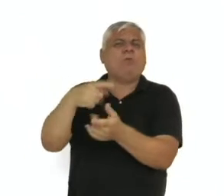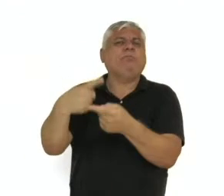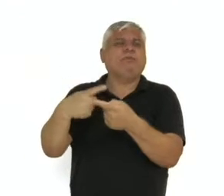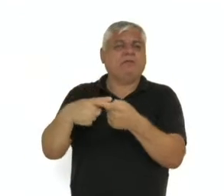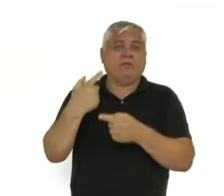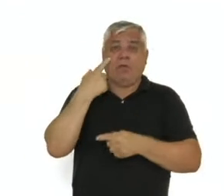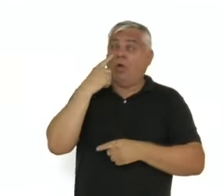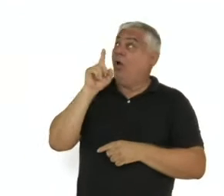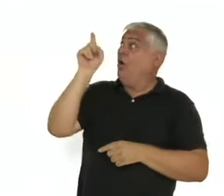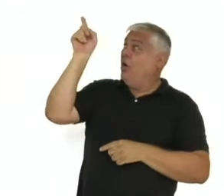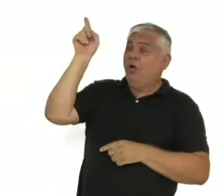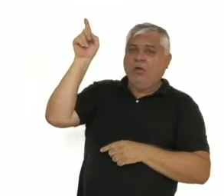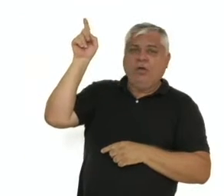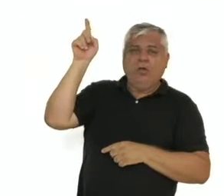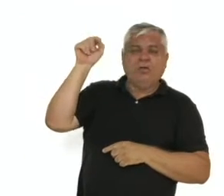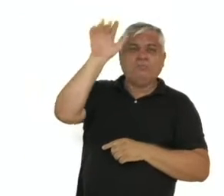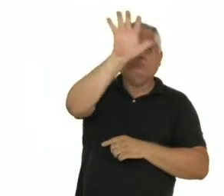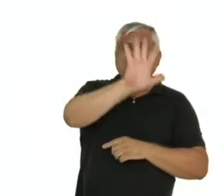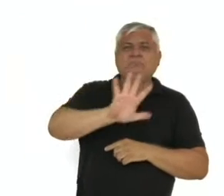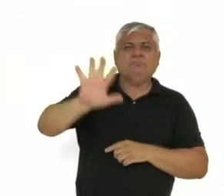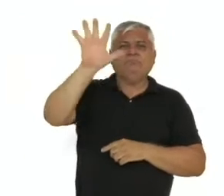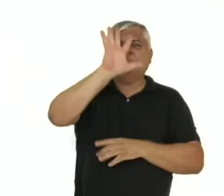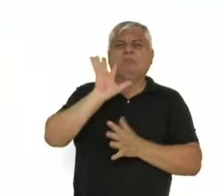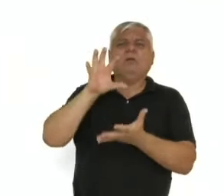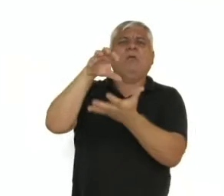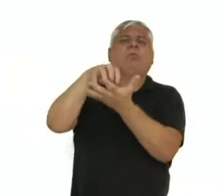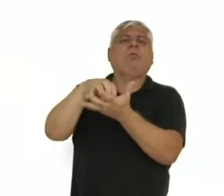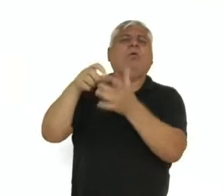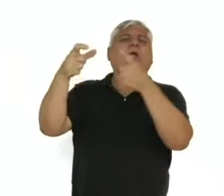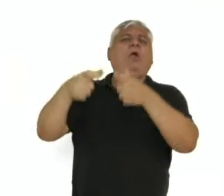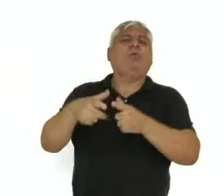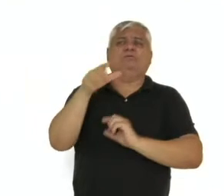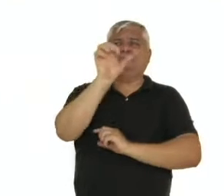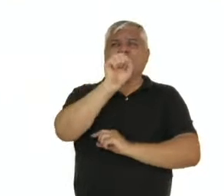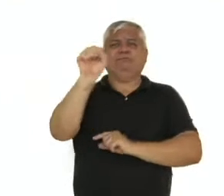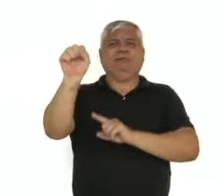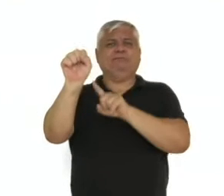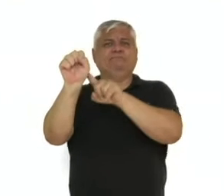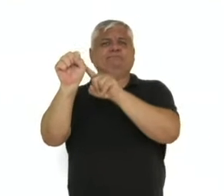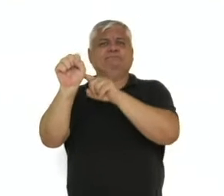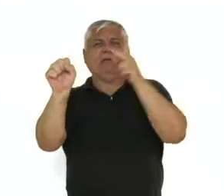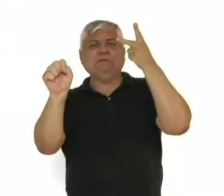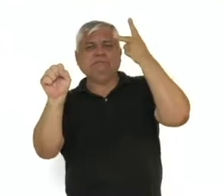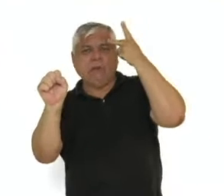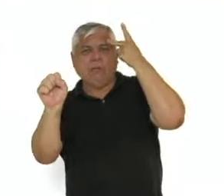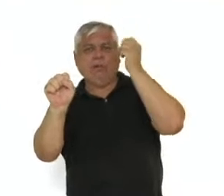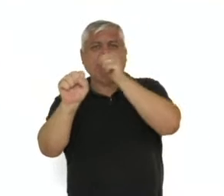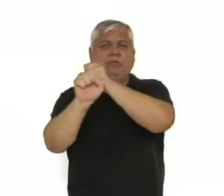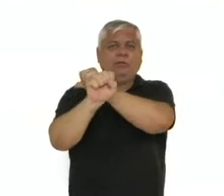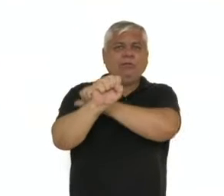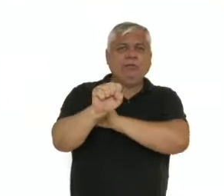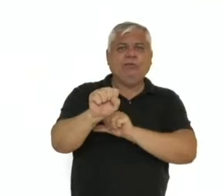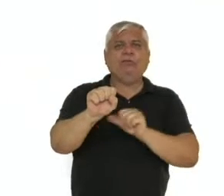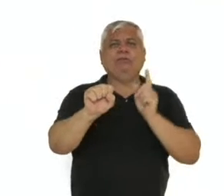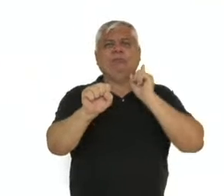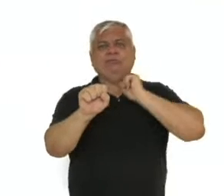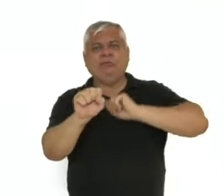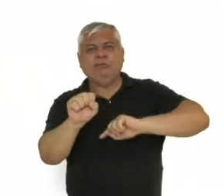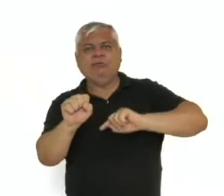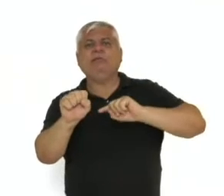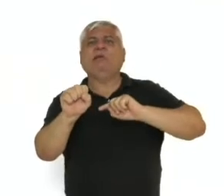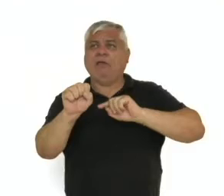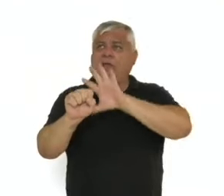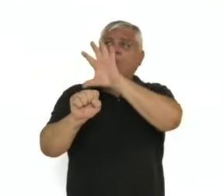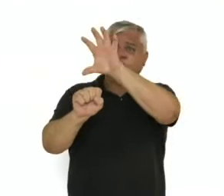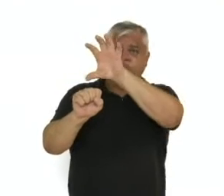ilustra, né, toda a concentração industrial exercida aqui então no sudeste do Brasil, fruto de um processo histórico, né,